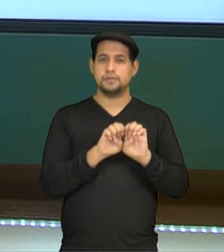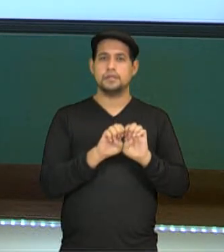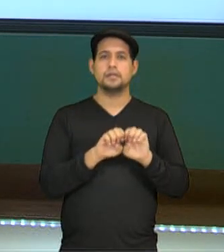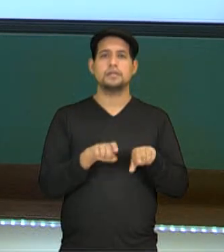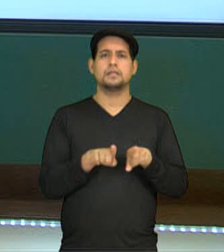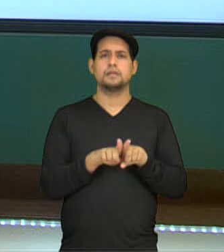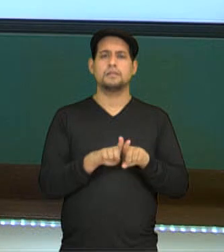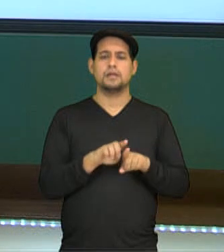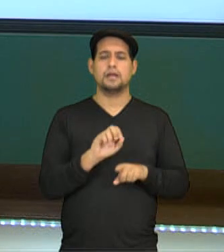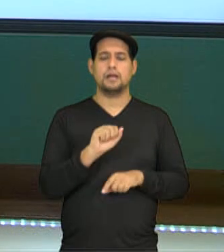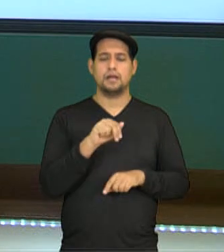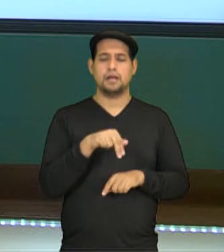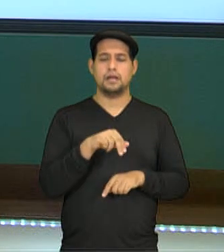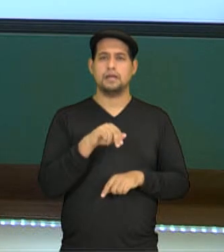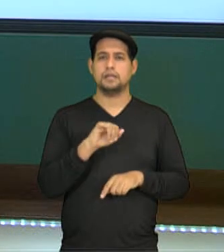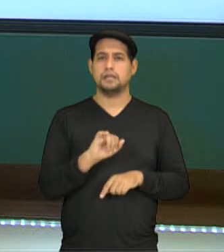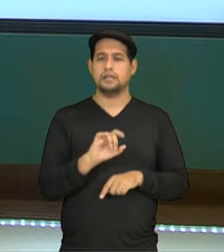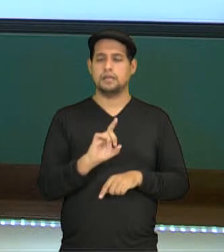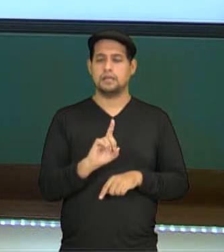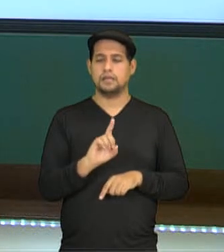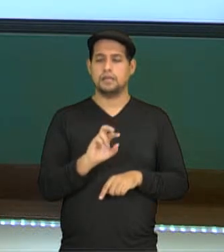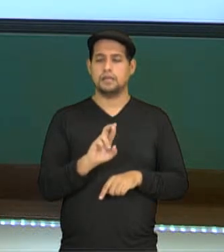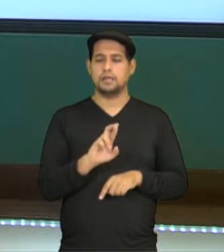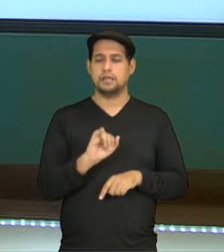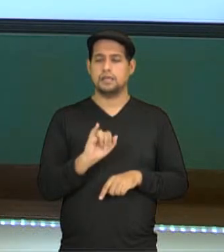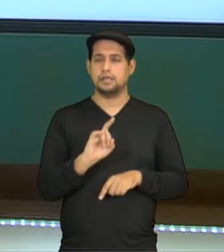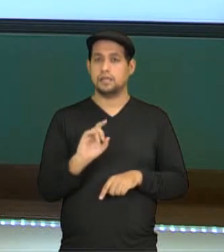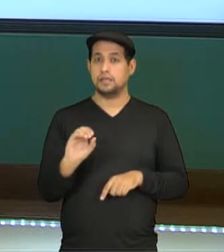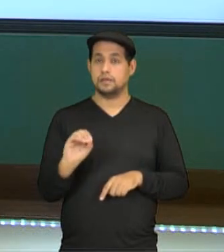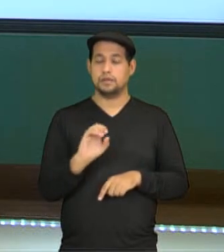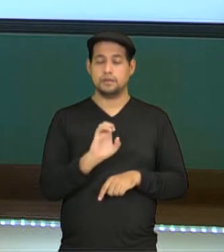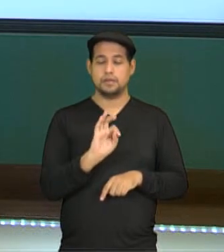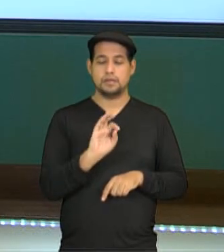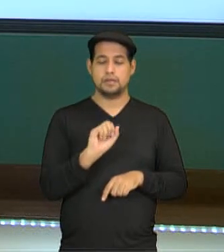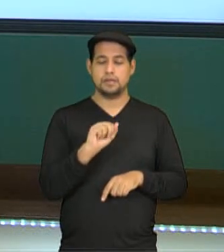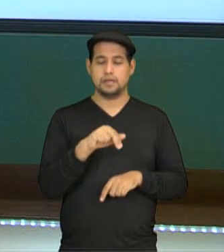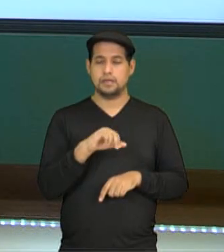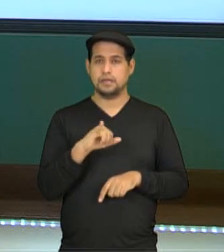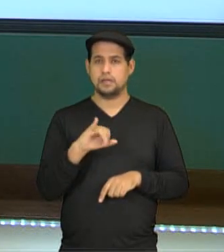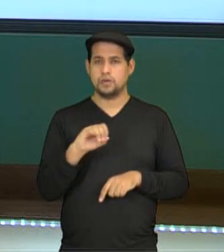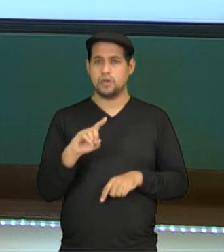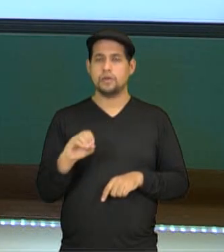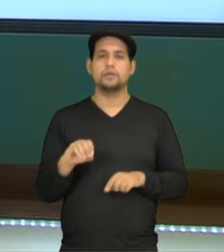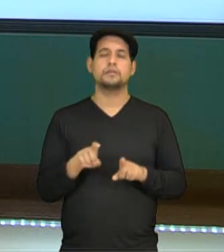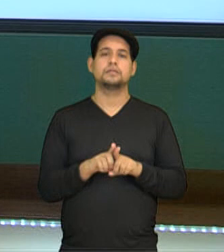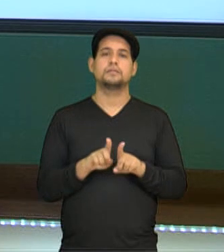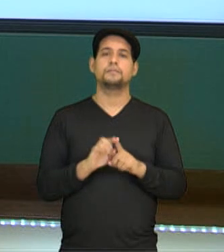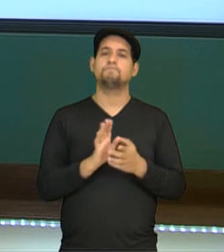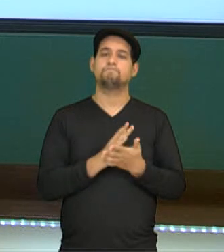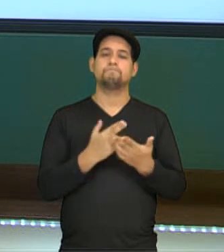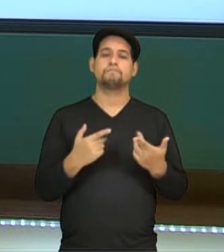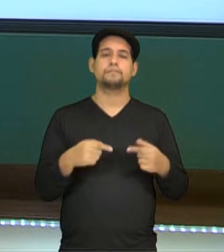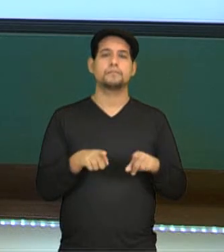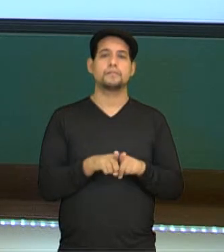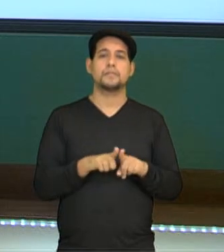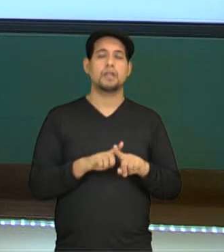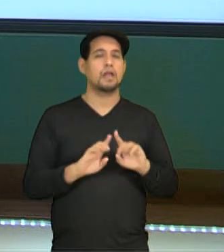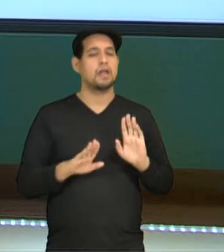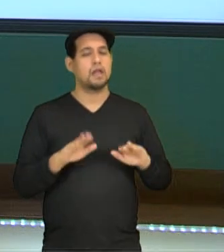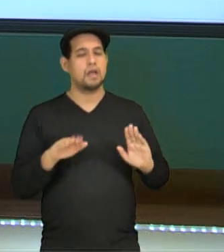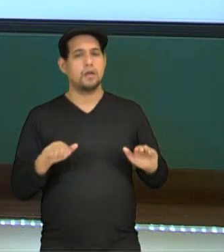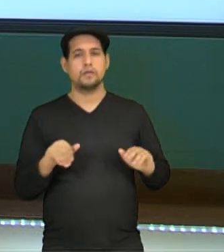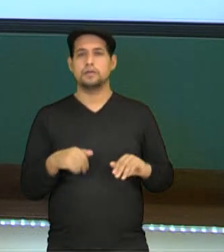deste anidrido etanóico e algumas aplicações desta substância. Ainda mais